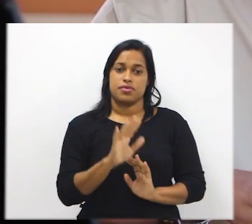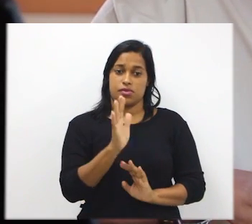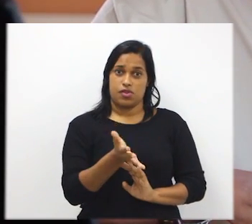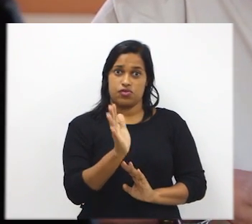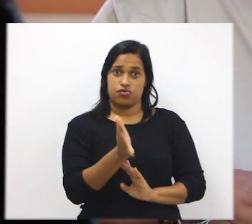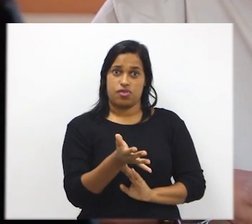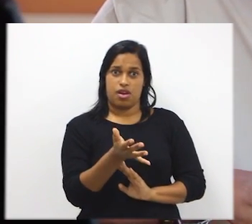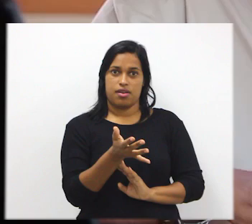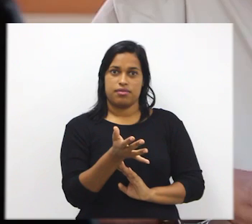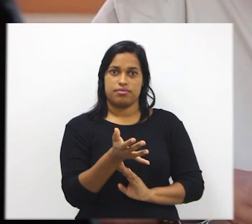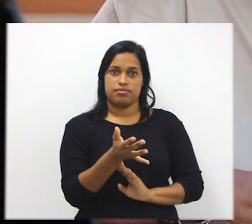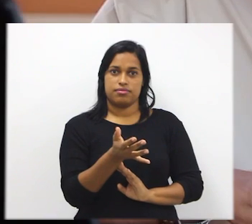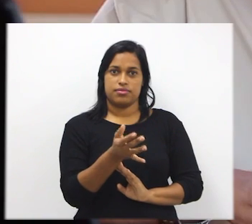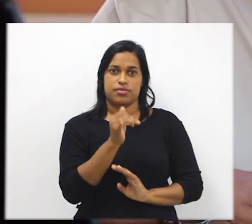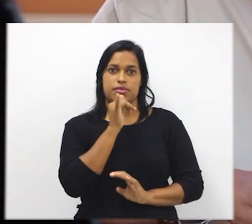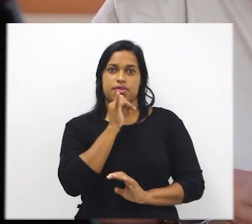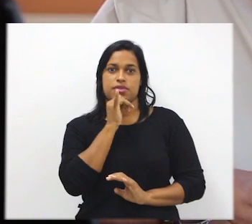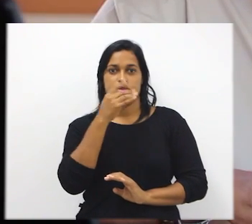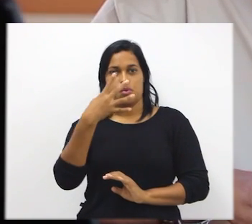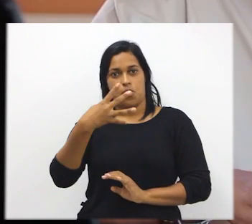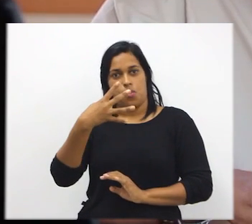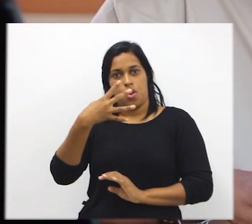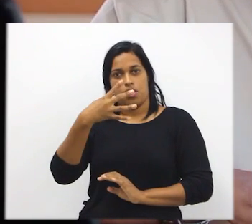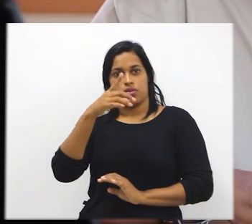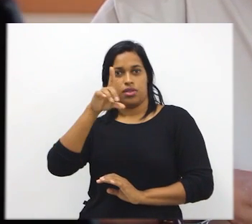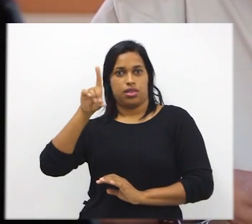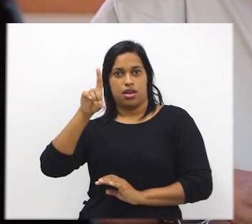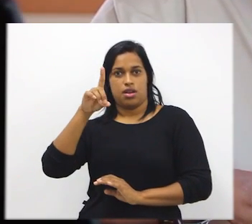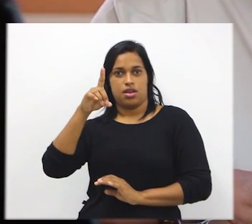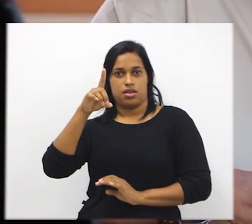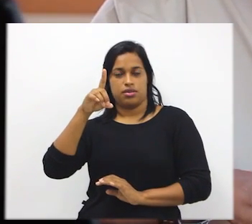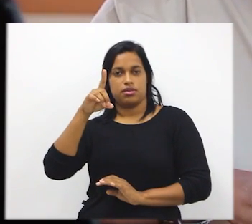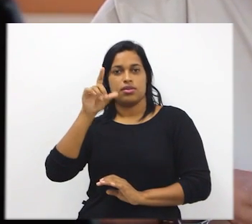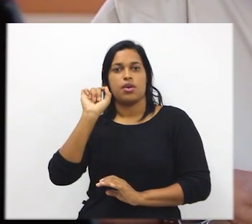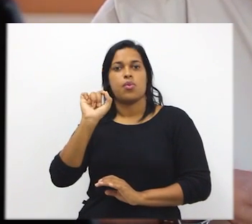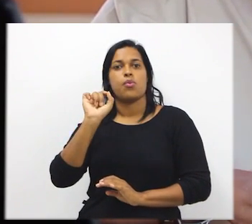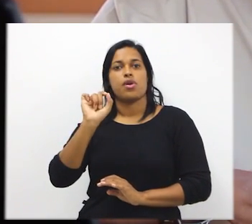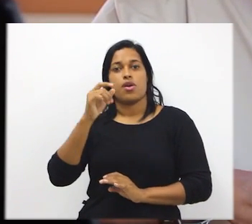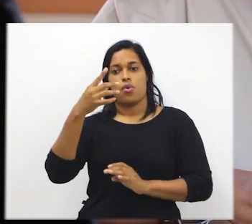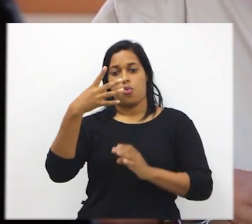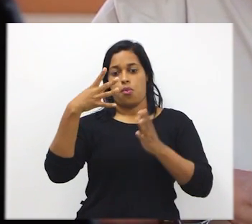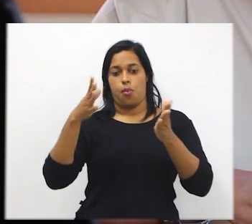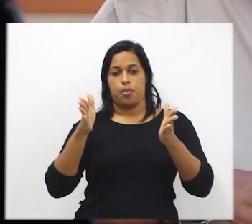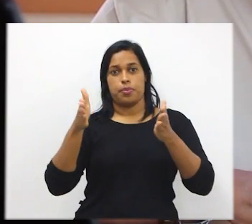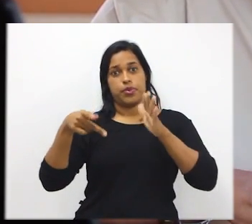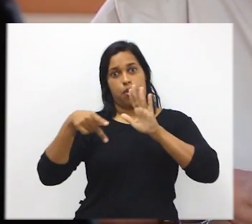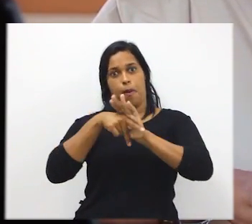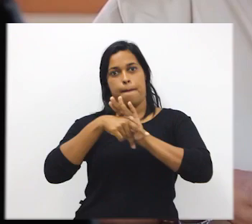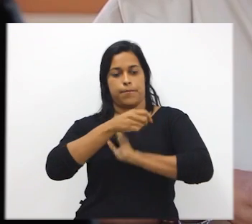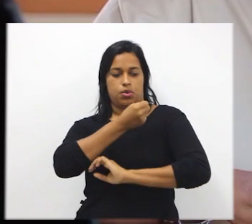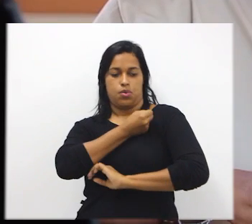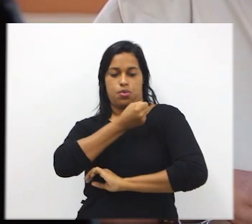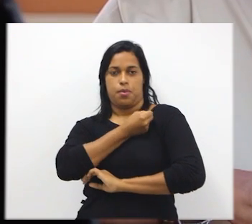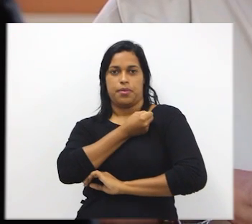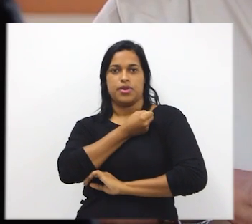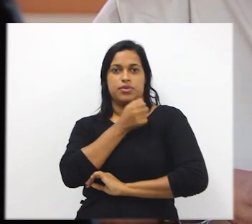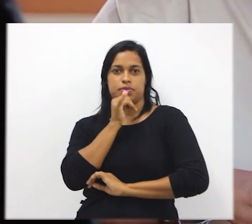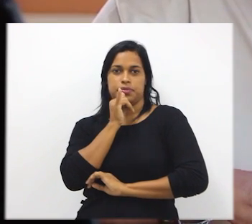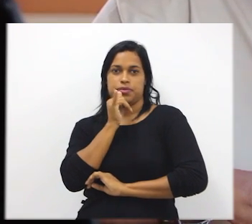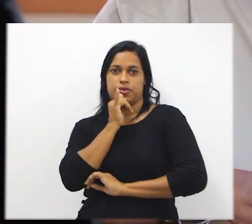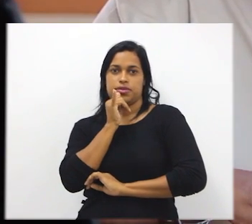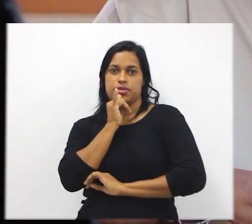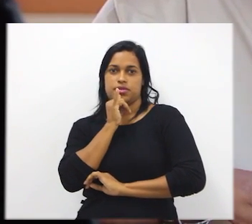na expressão quadre, né? Nós temos o quadrado de um número. No exemplo,